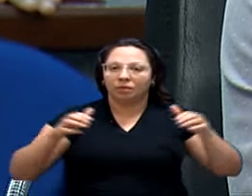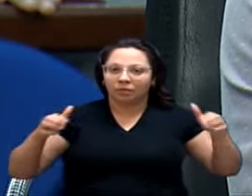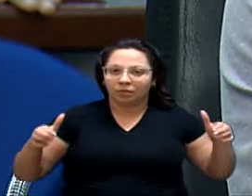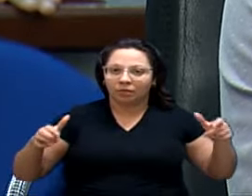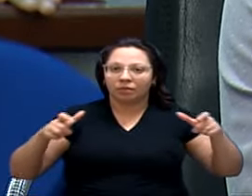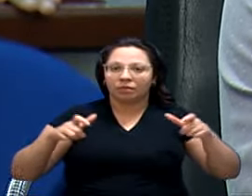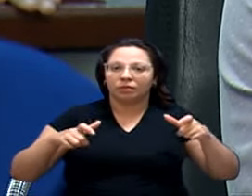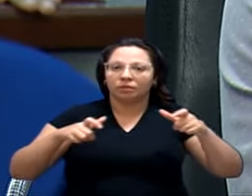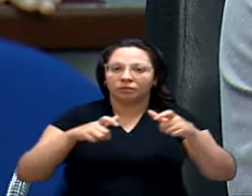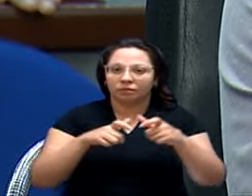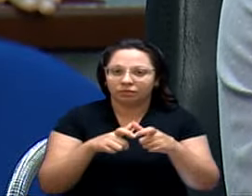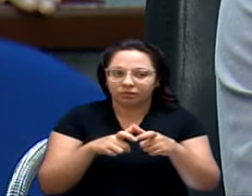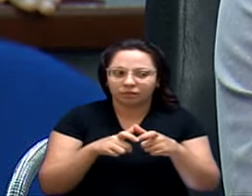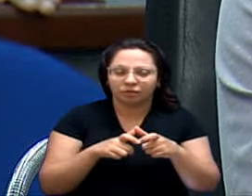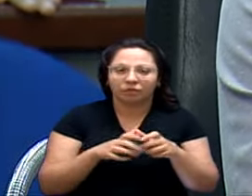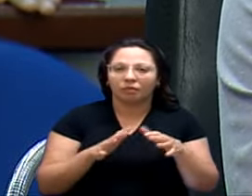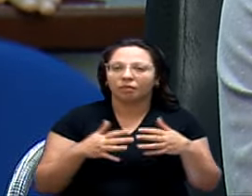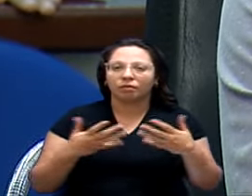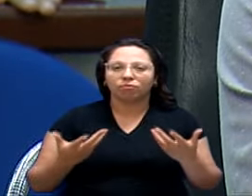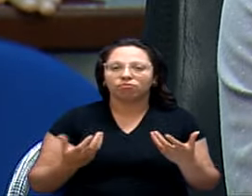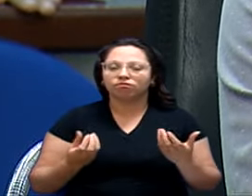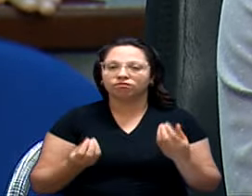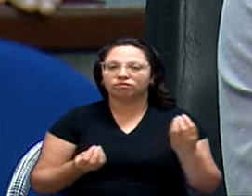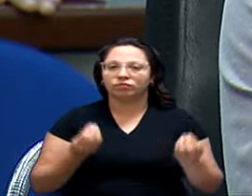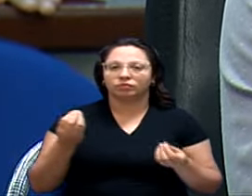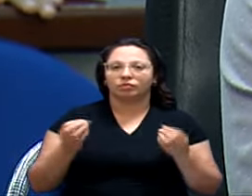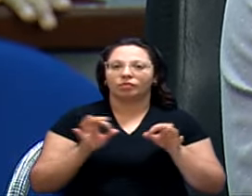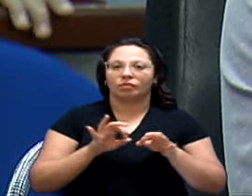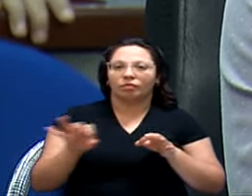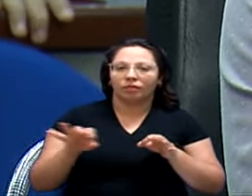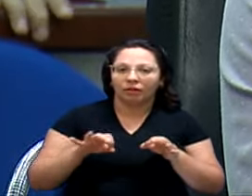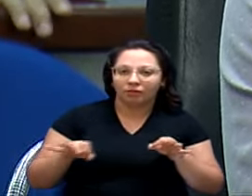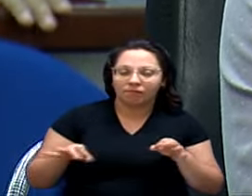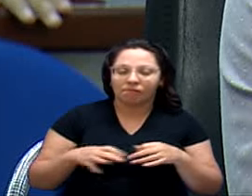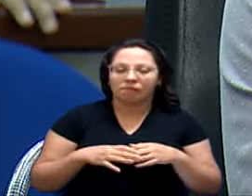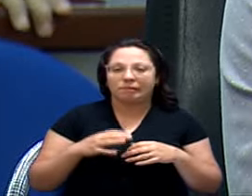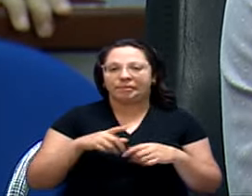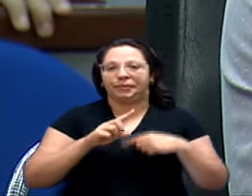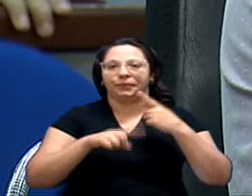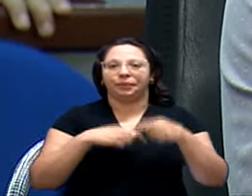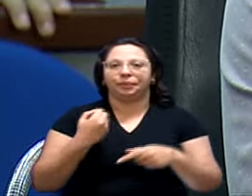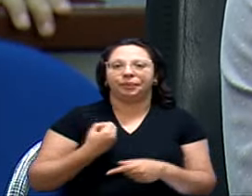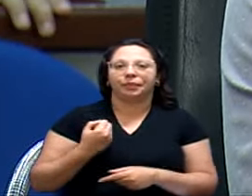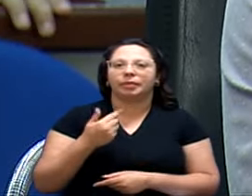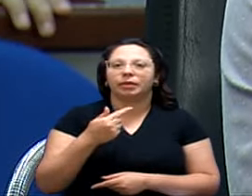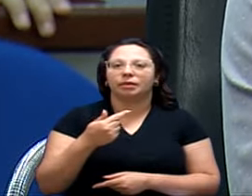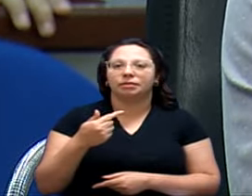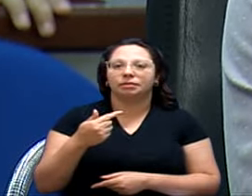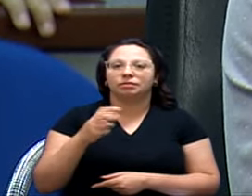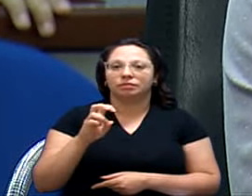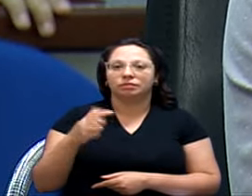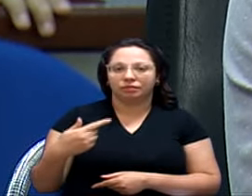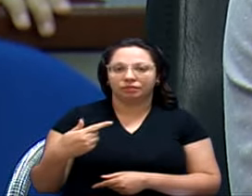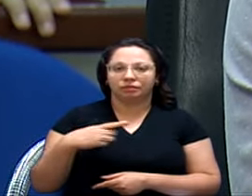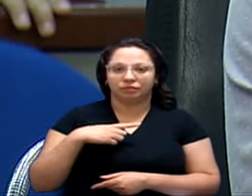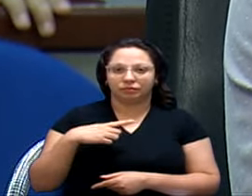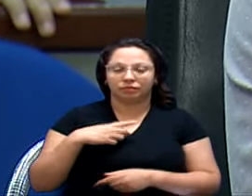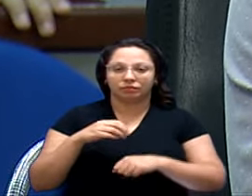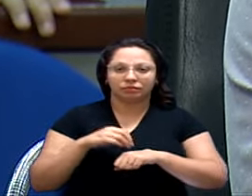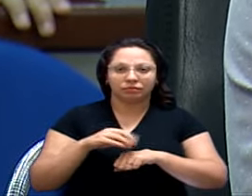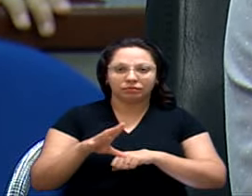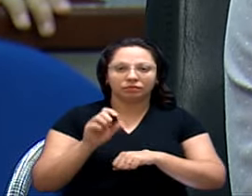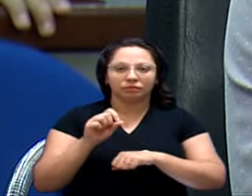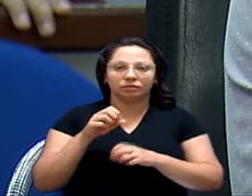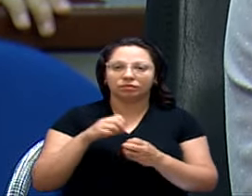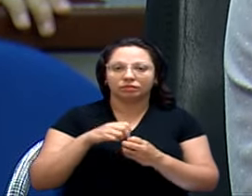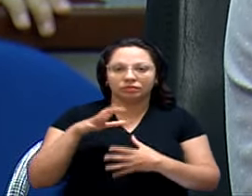pequenas aonde que vai vir essas métricas né aí na página 57 do relatório tem uma recomendação paraa criação